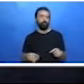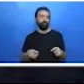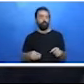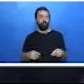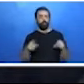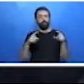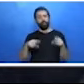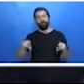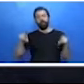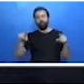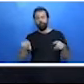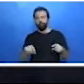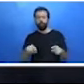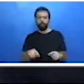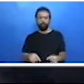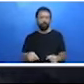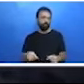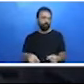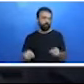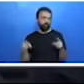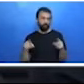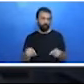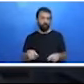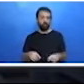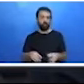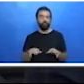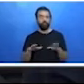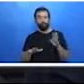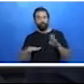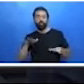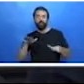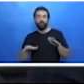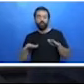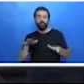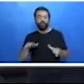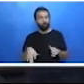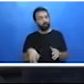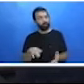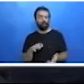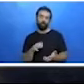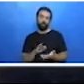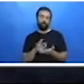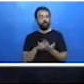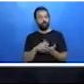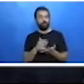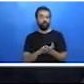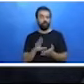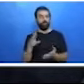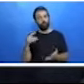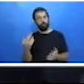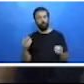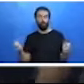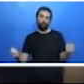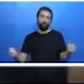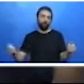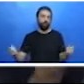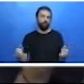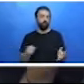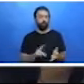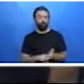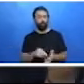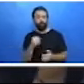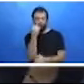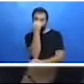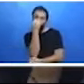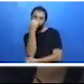e marcam o ritmo, que varia conforme se execute um samba, uma cantiga de roda, um forró ou